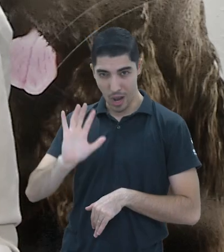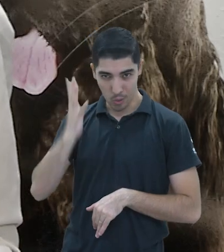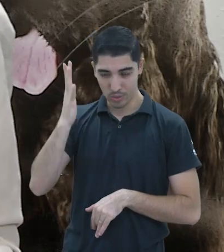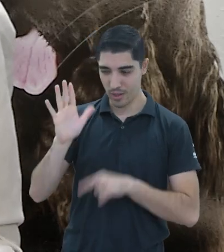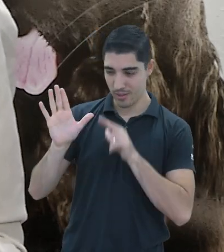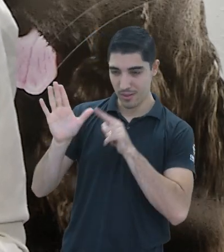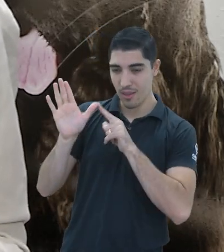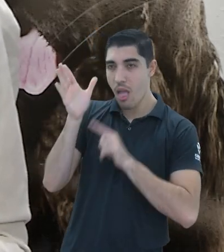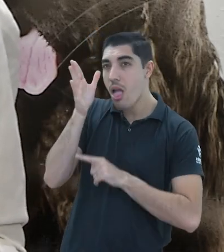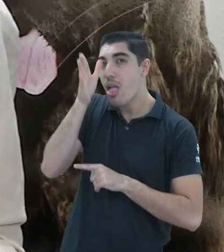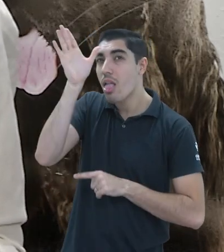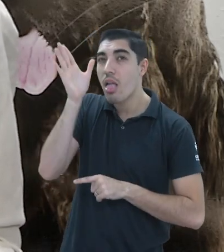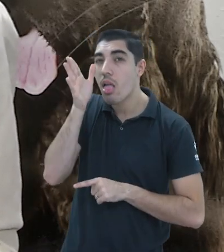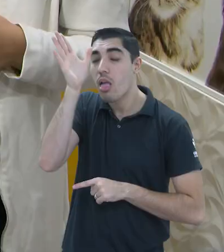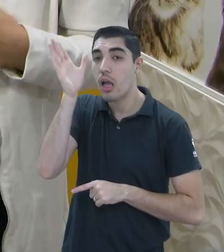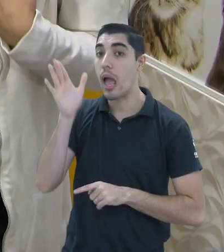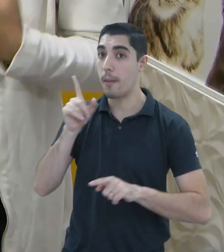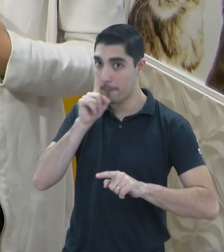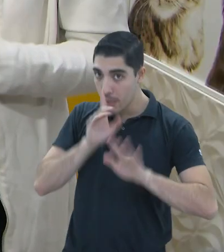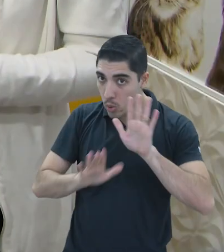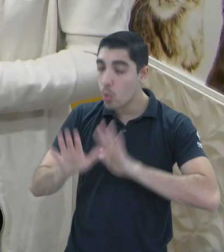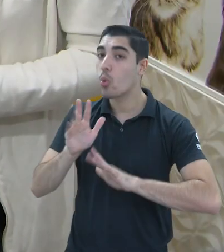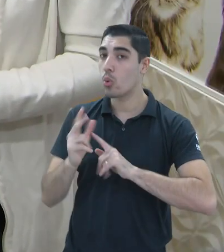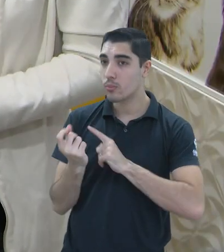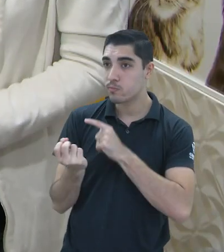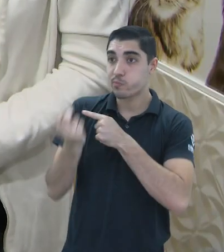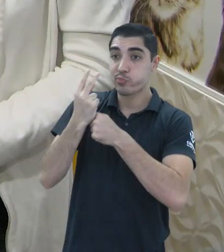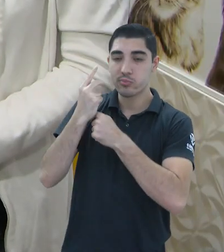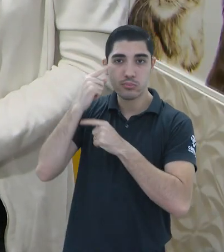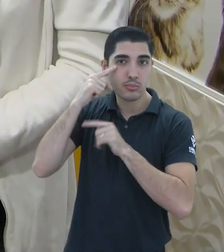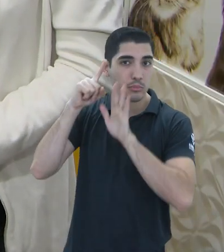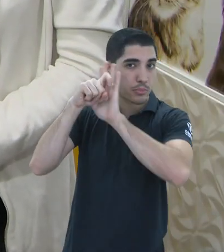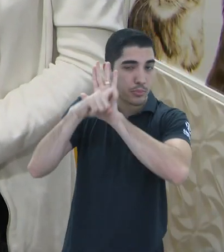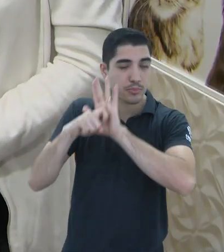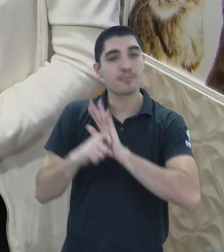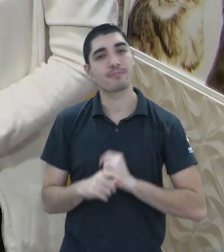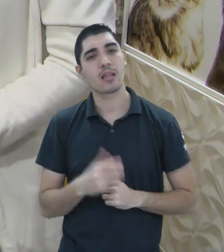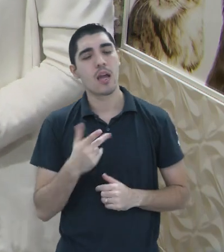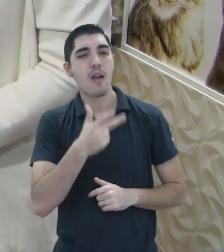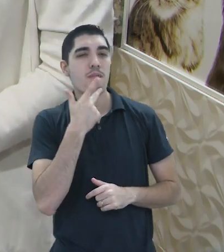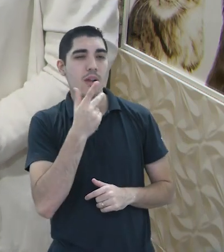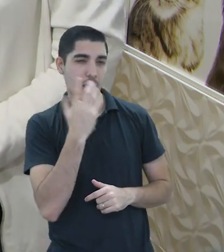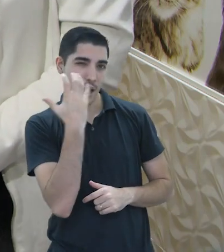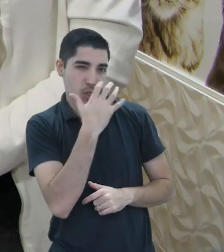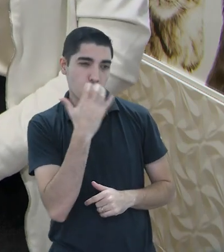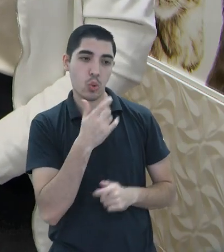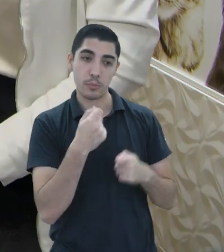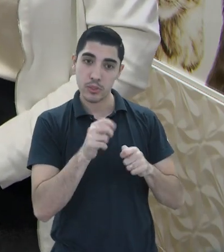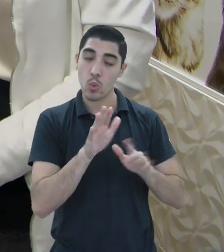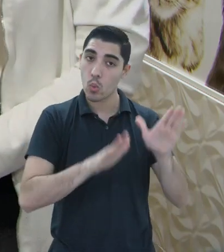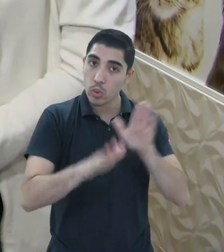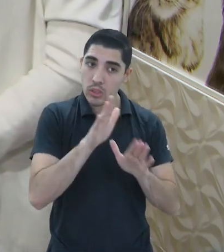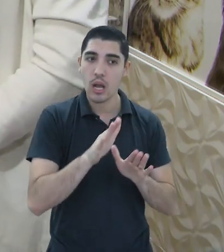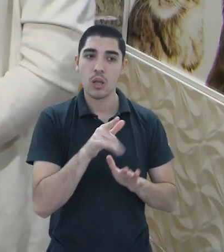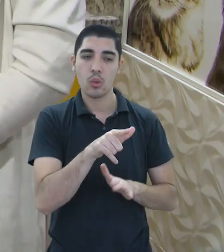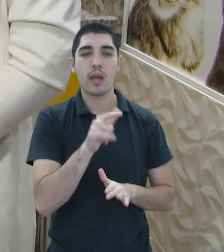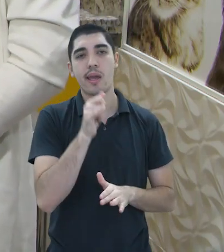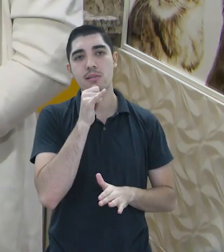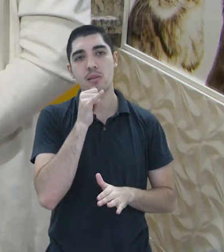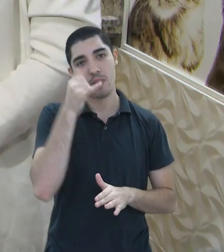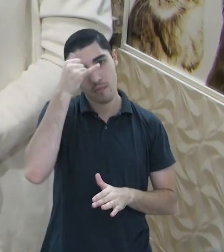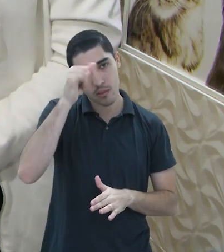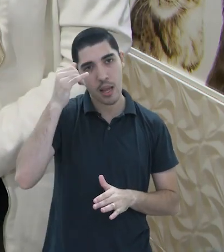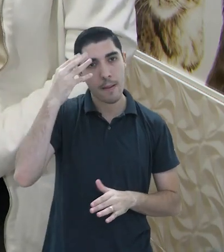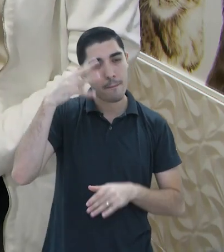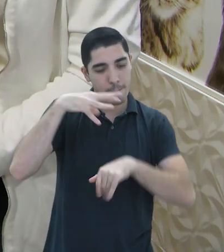região, esse quinto dedo que eles acabam tendo aqui é muito perigoso. Sim. Né? A gente estava falando dos cães, né? O cuidado com banho e